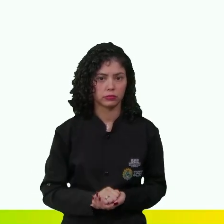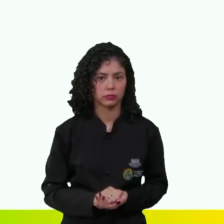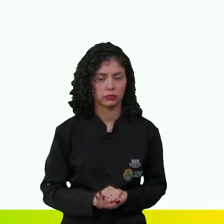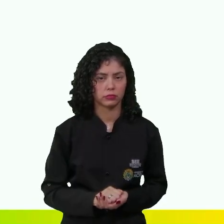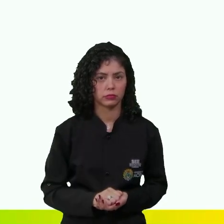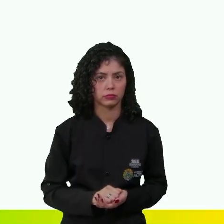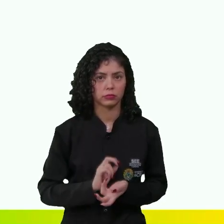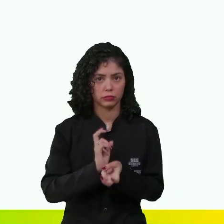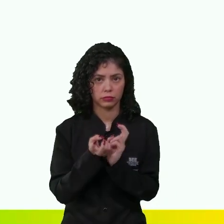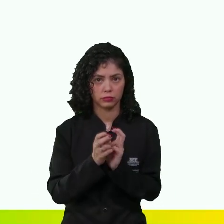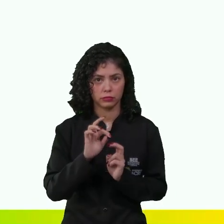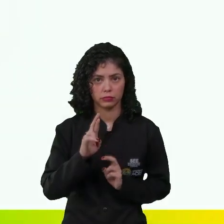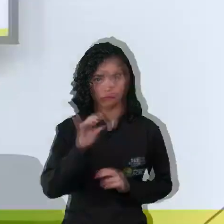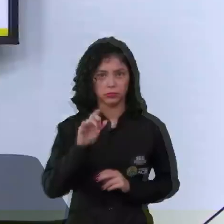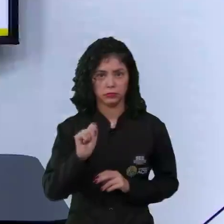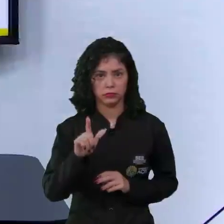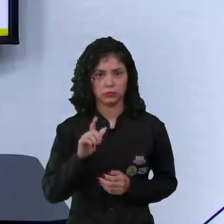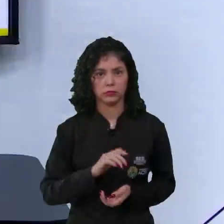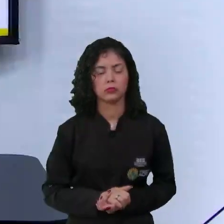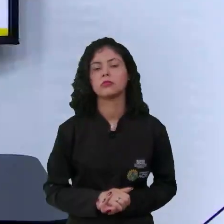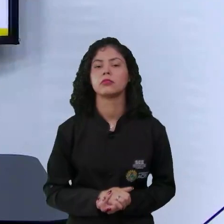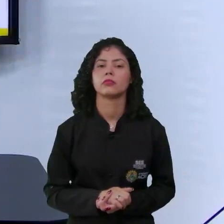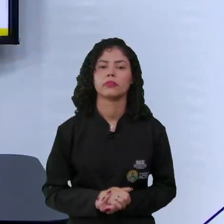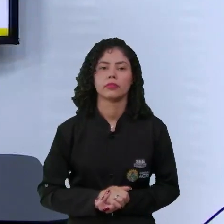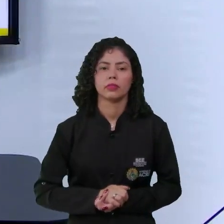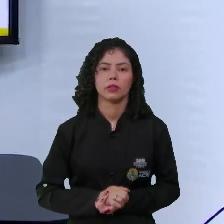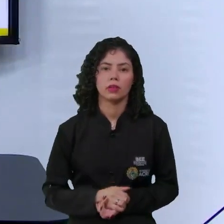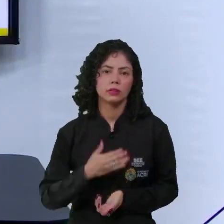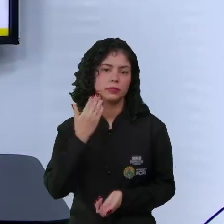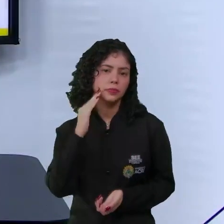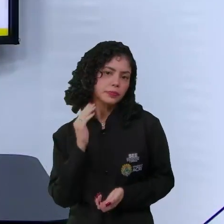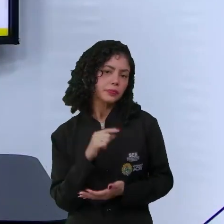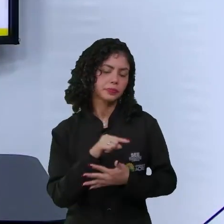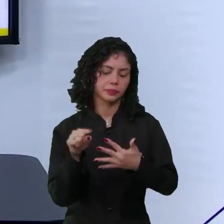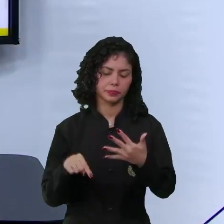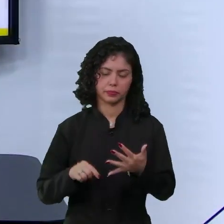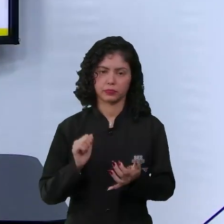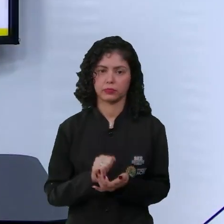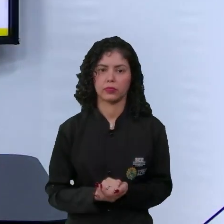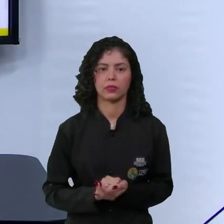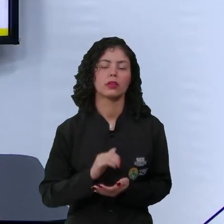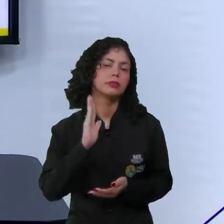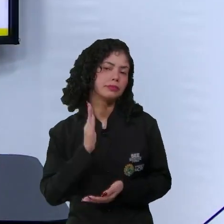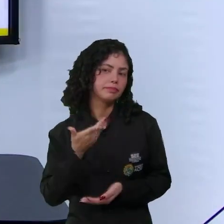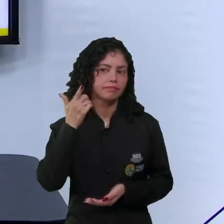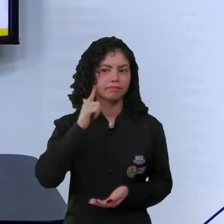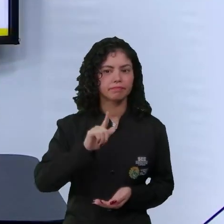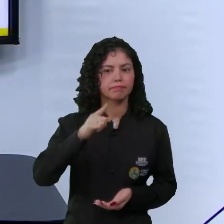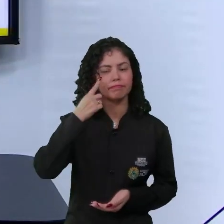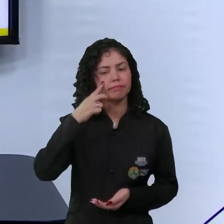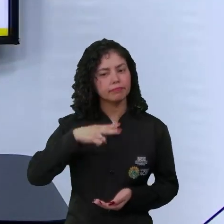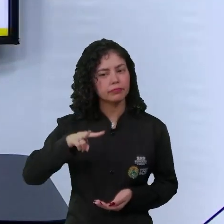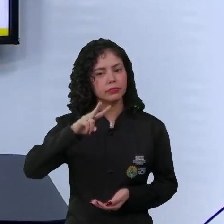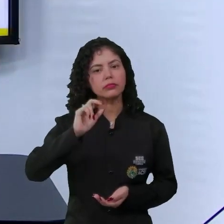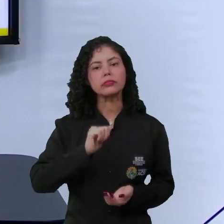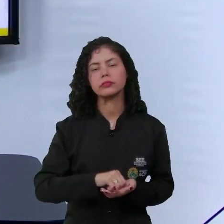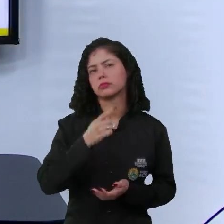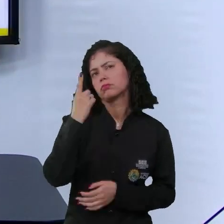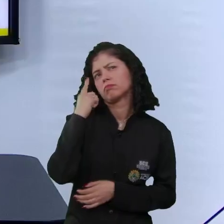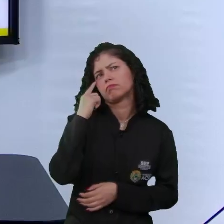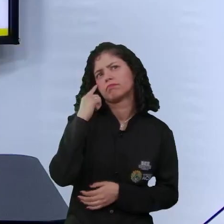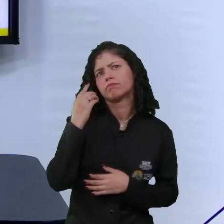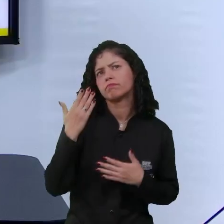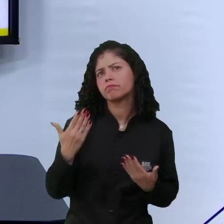mais ritualística. Mas só entendendo esses tipos aqui, a gente já consegue ter uma... Tipo, meu professor, mas